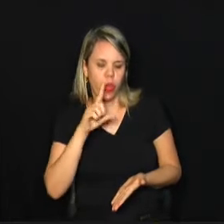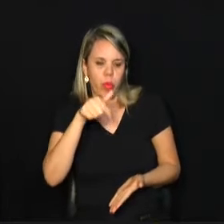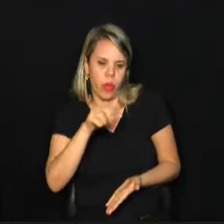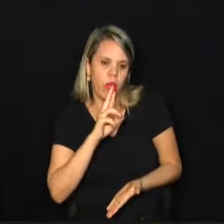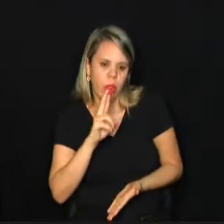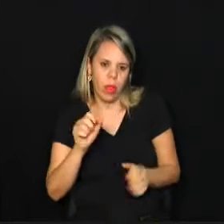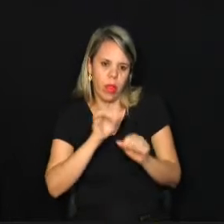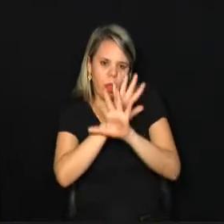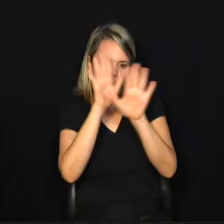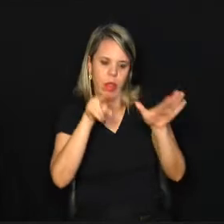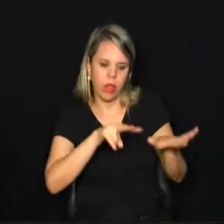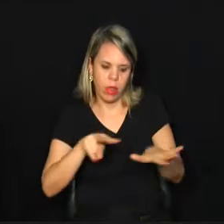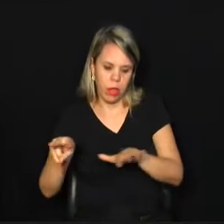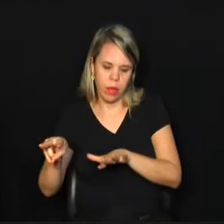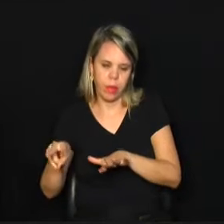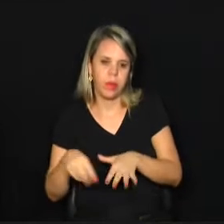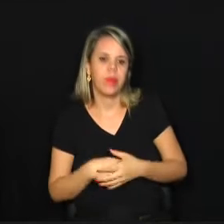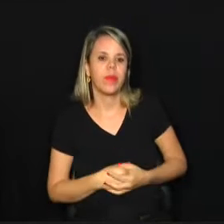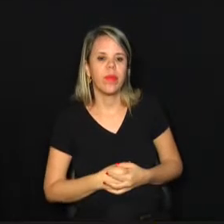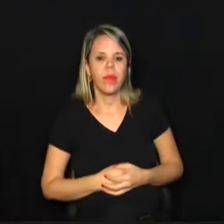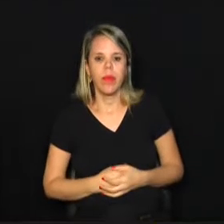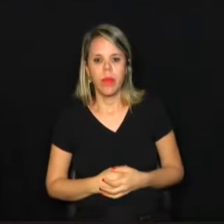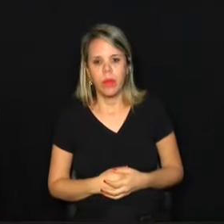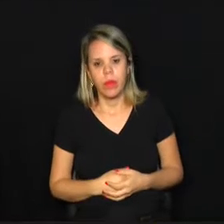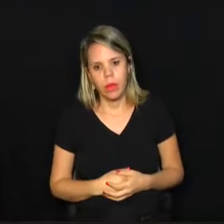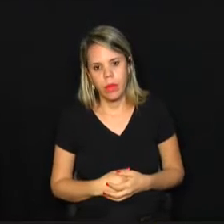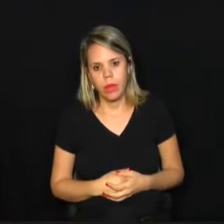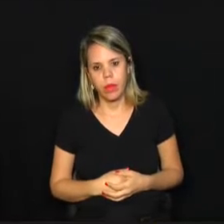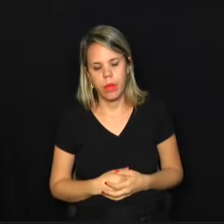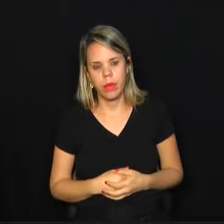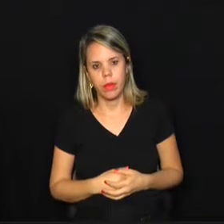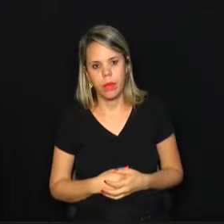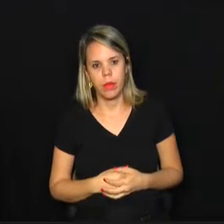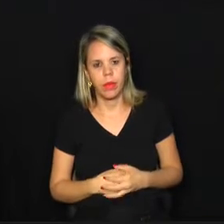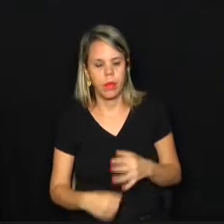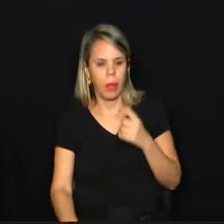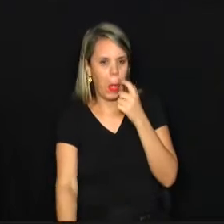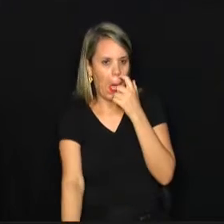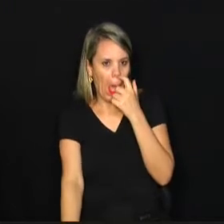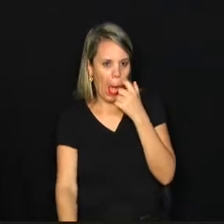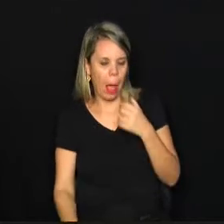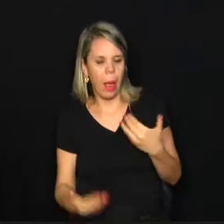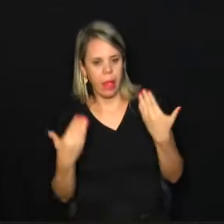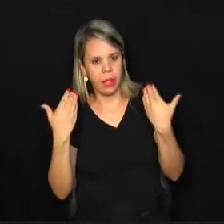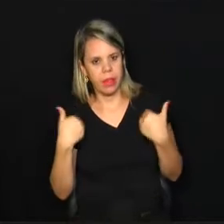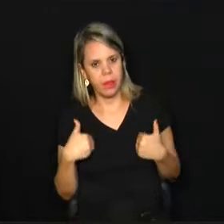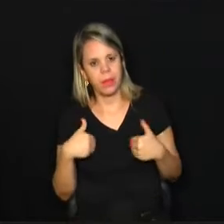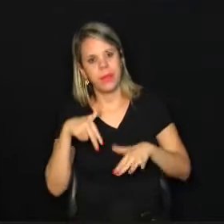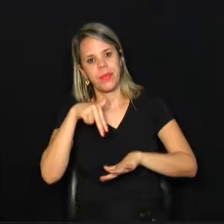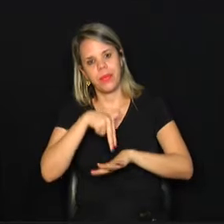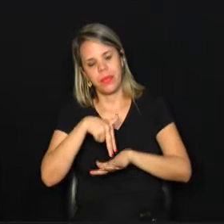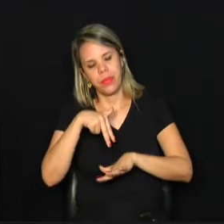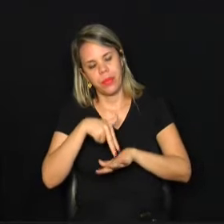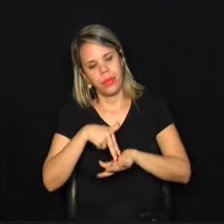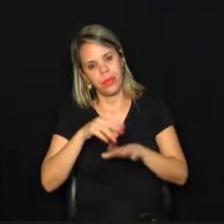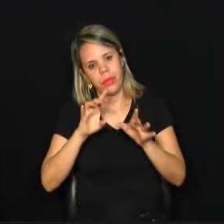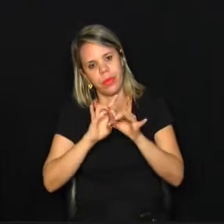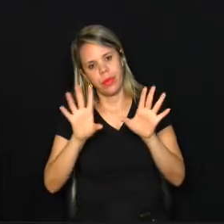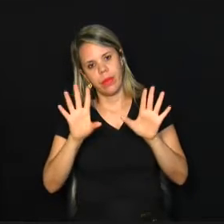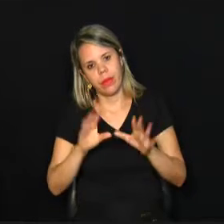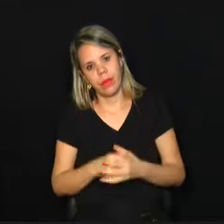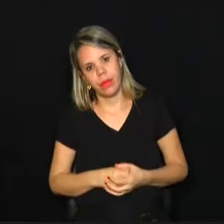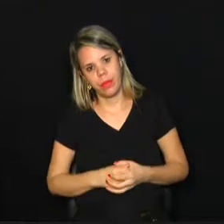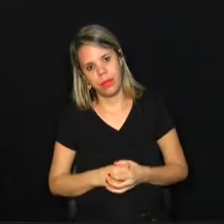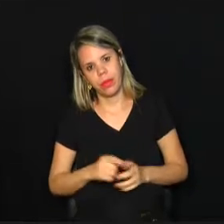ainda nessa semana, senhor presidente. E aí eu ficarei aqui na retaguarda, mas a condução